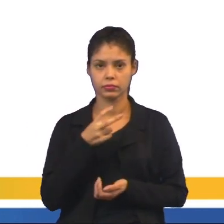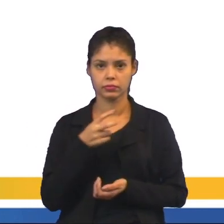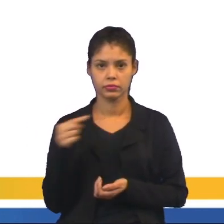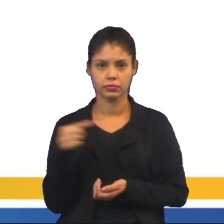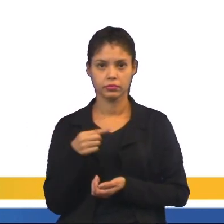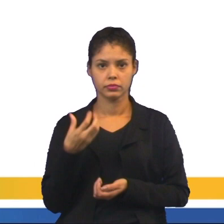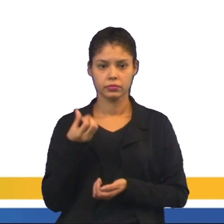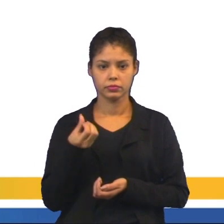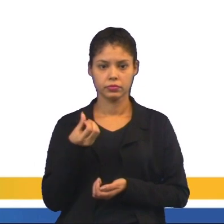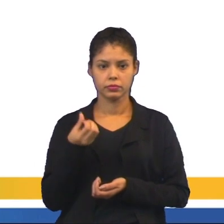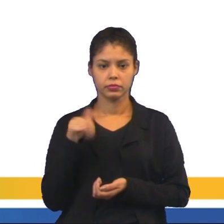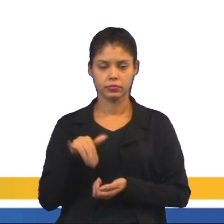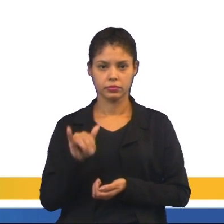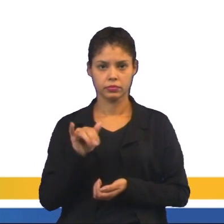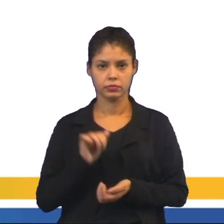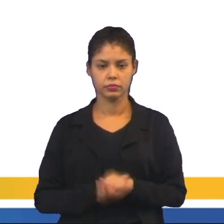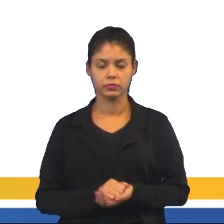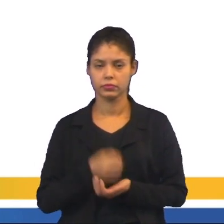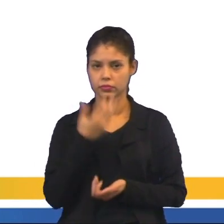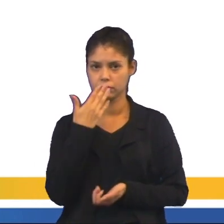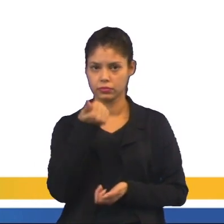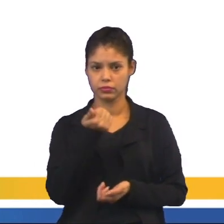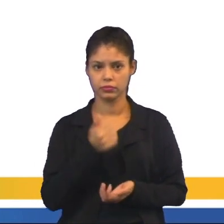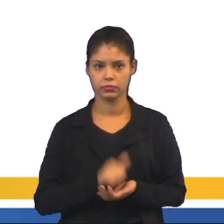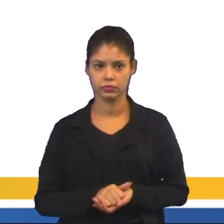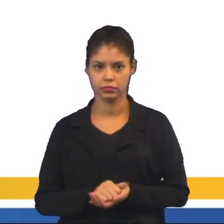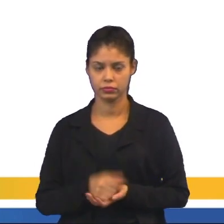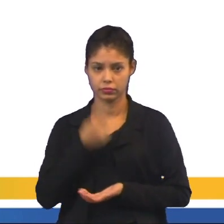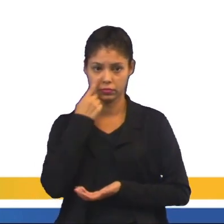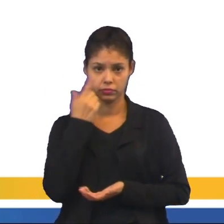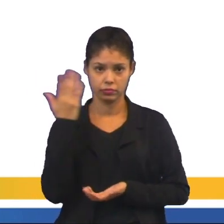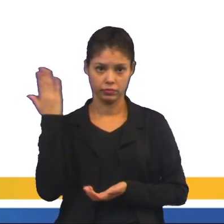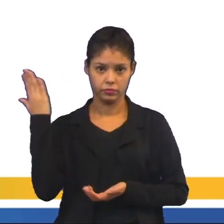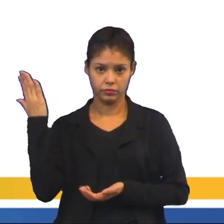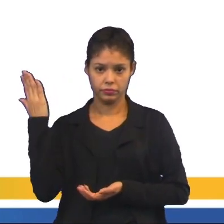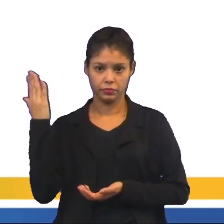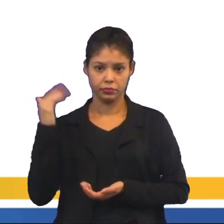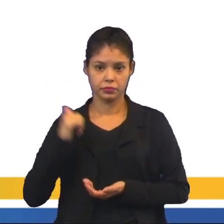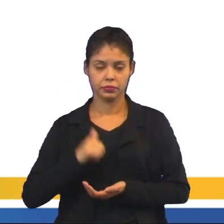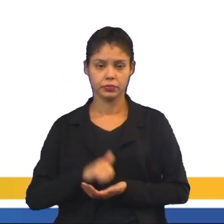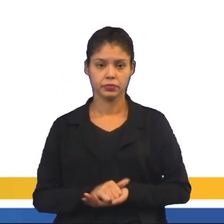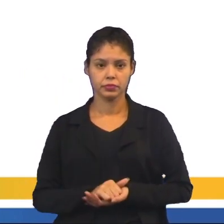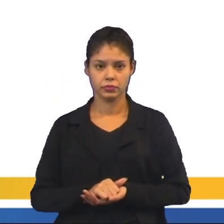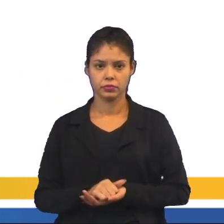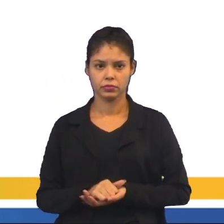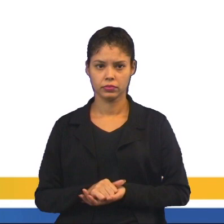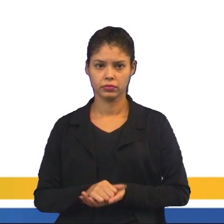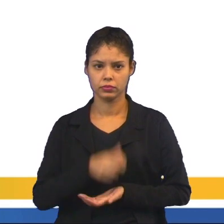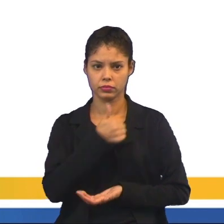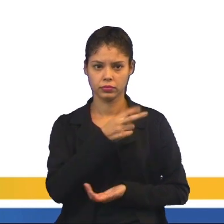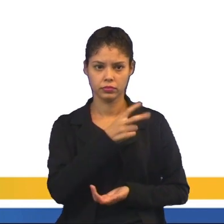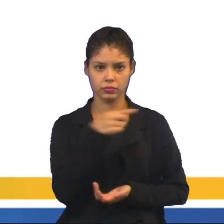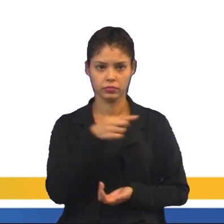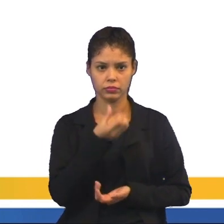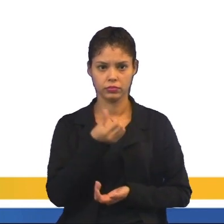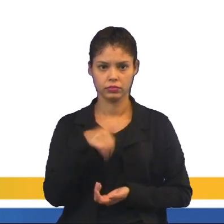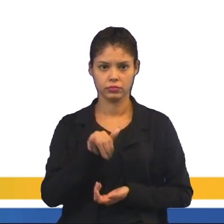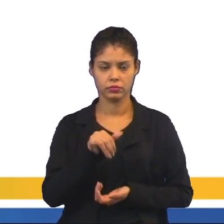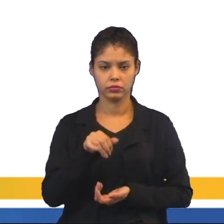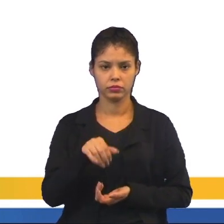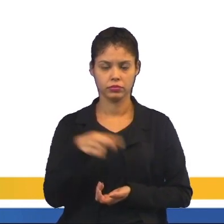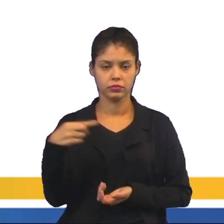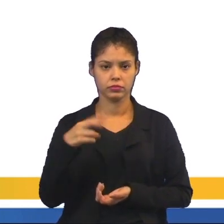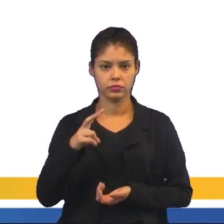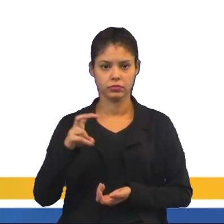menos 6y. Tudo bem? Então, observe lá em cima. Vai ficar 15 menos